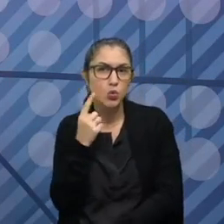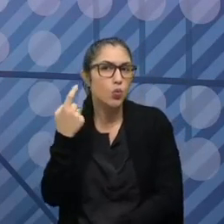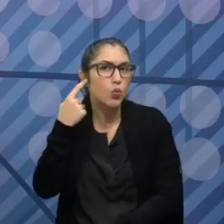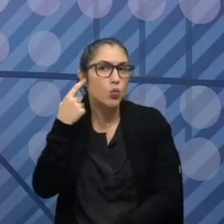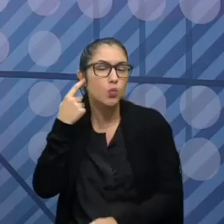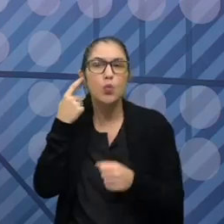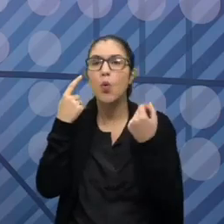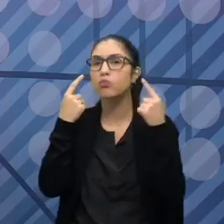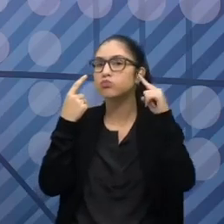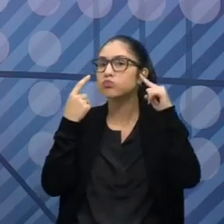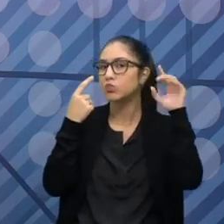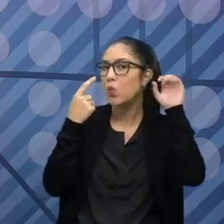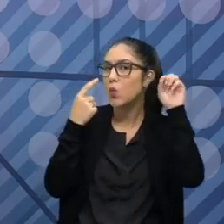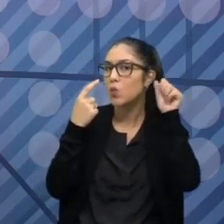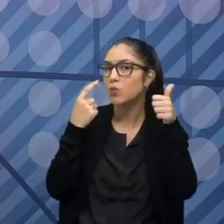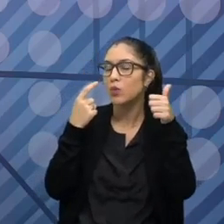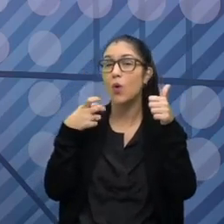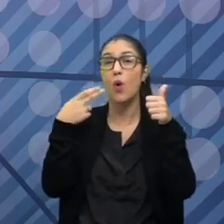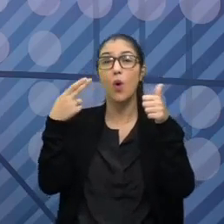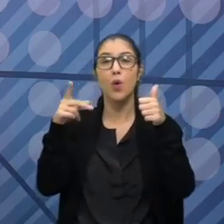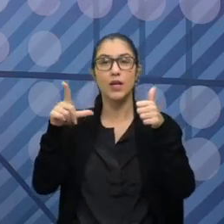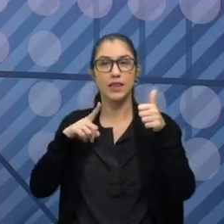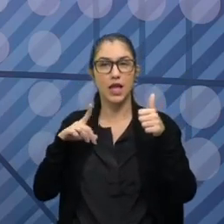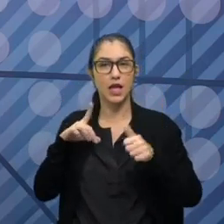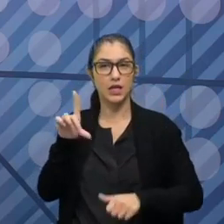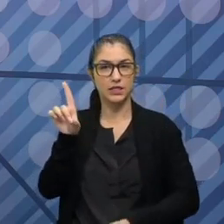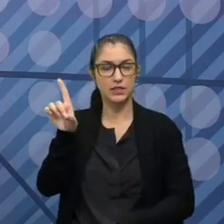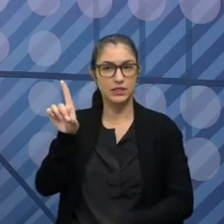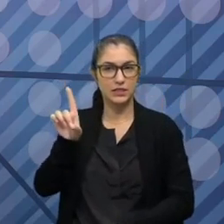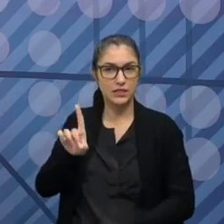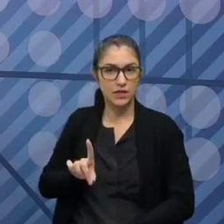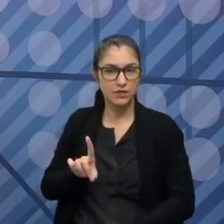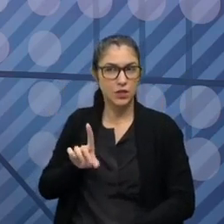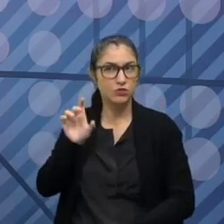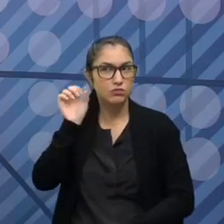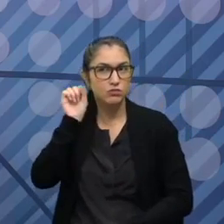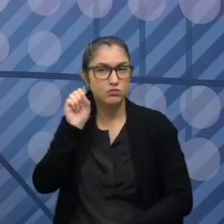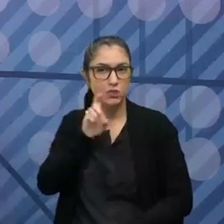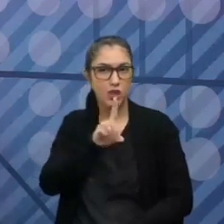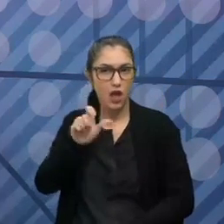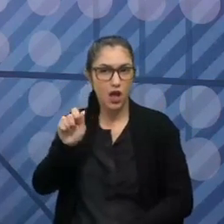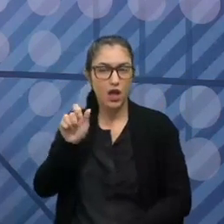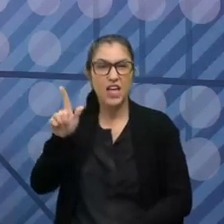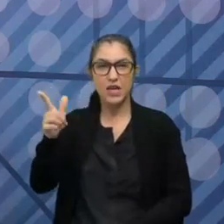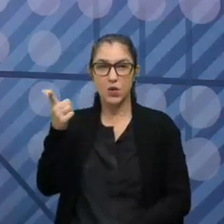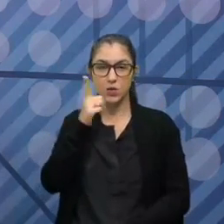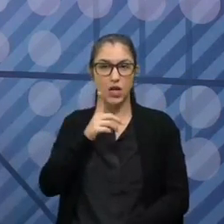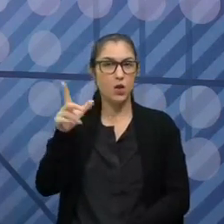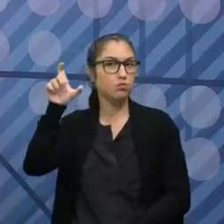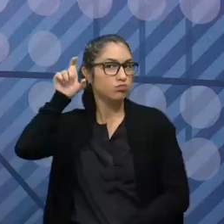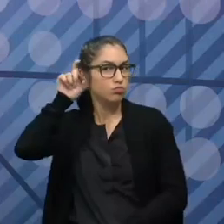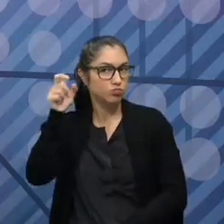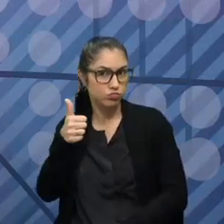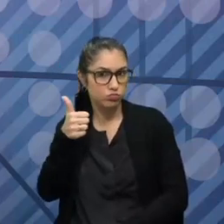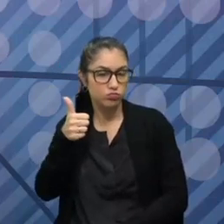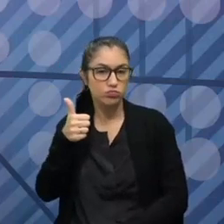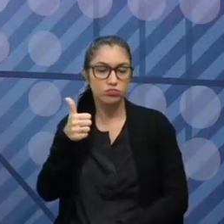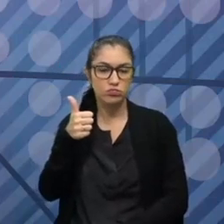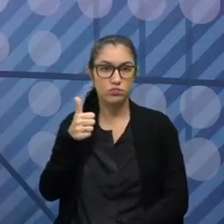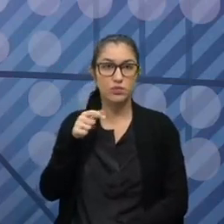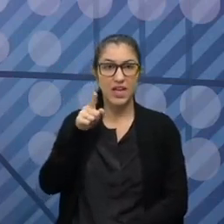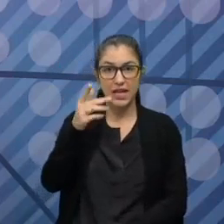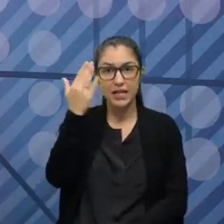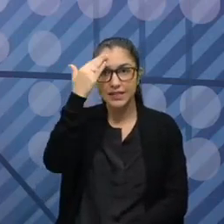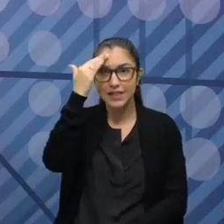ouvido, se ele tem uma deficiência auditiva. Eu preciso saber se ele colocar aparelho, se ele consegue ouvir. Eu preciso saber